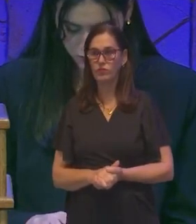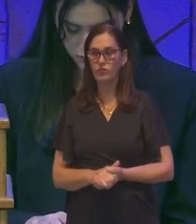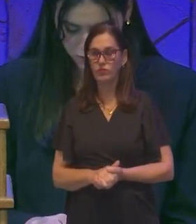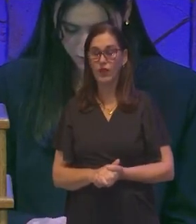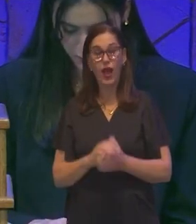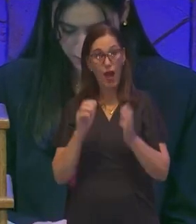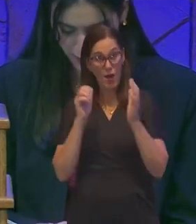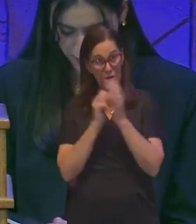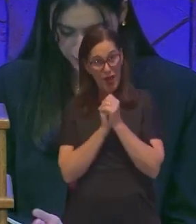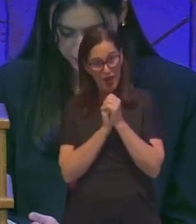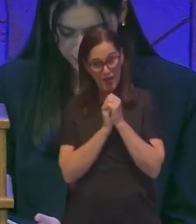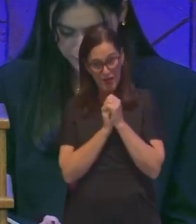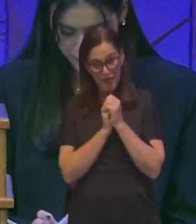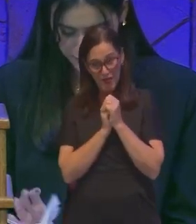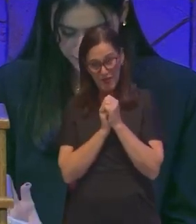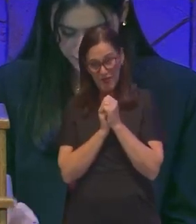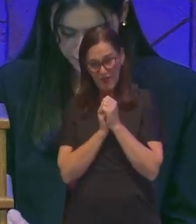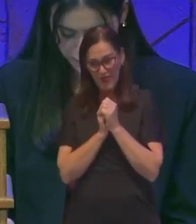Amém?